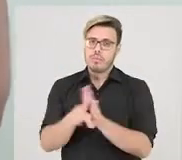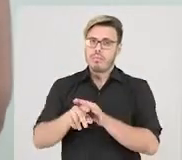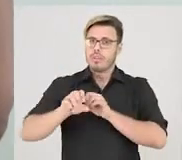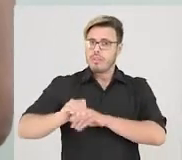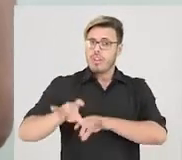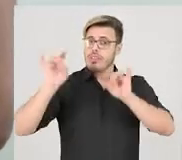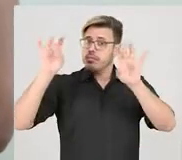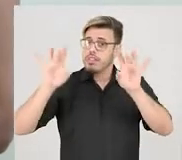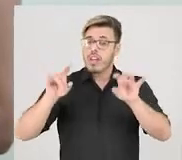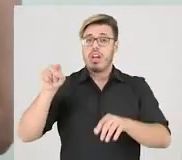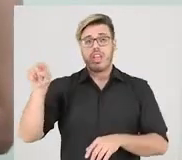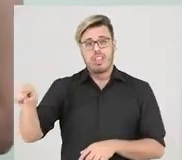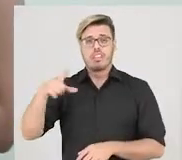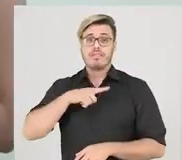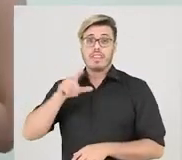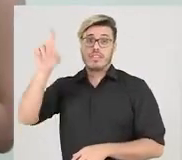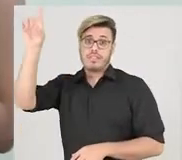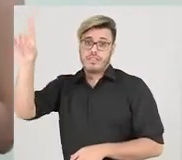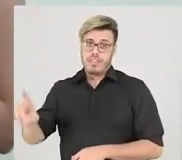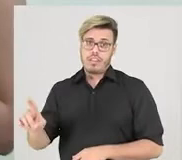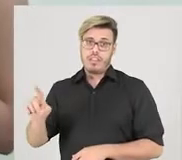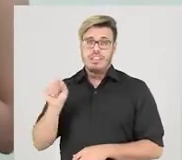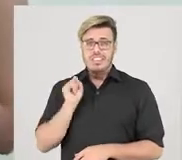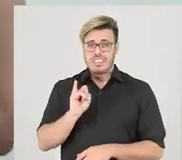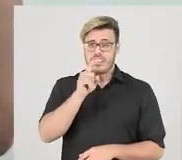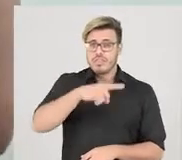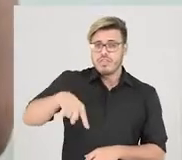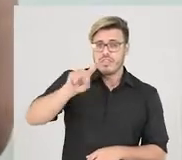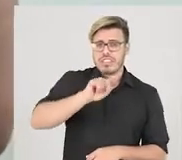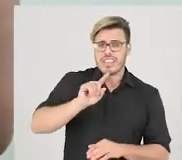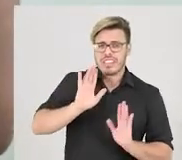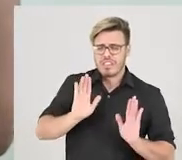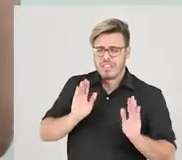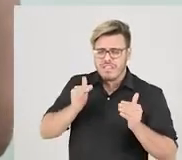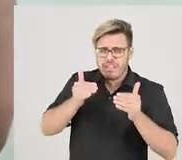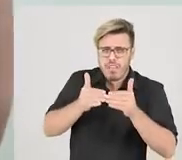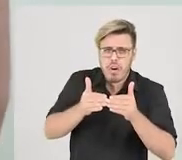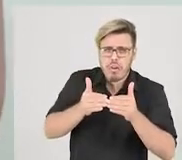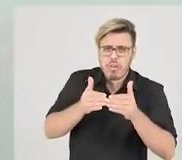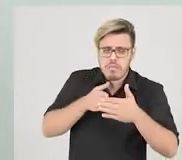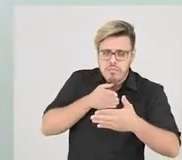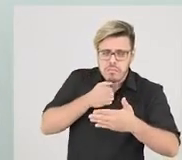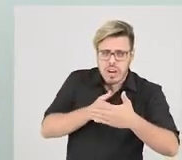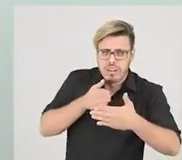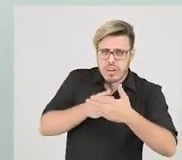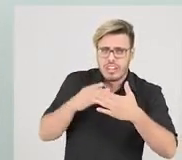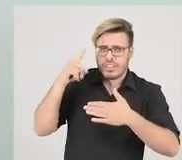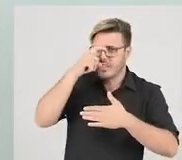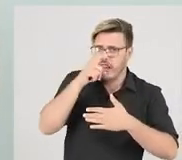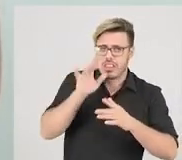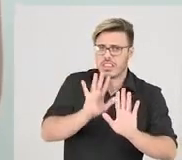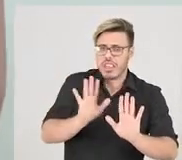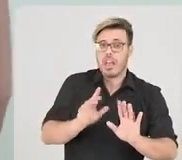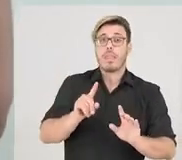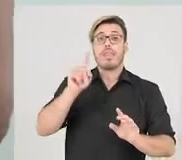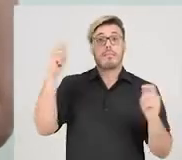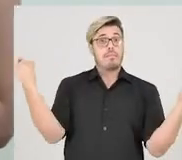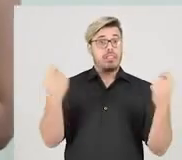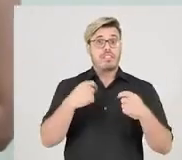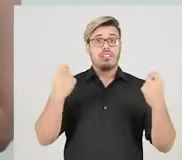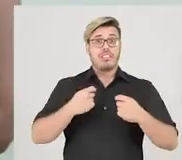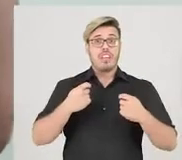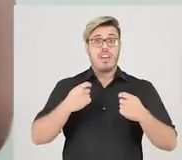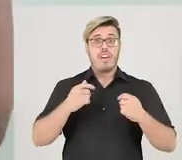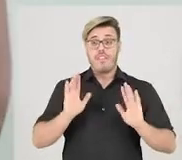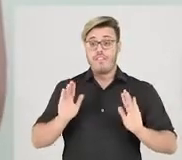uma coisa um tanto quanto óbvia. Então nós temos que falar de potencialidades, o que é que ele consegue fazer. Nós temos que falar